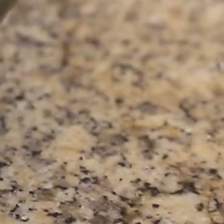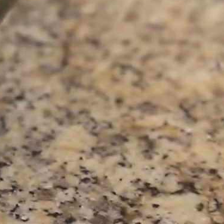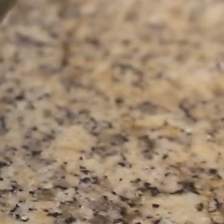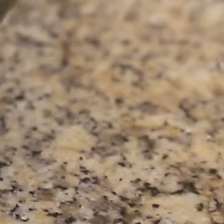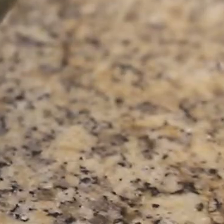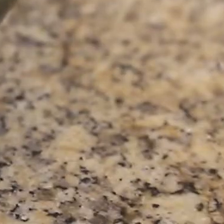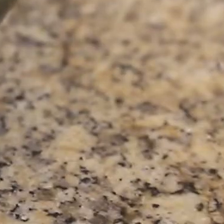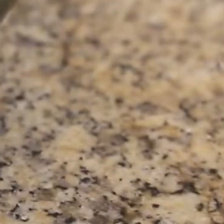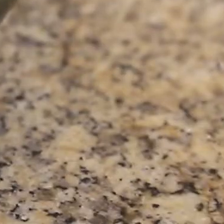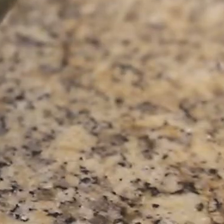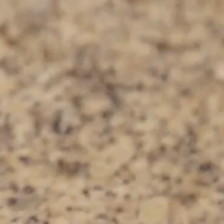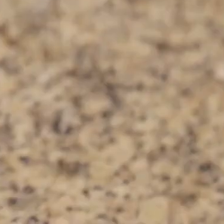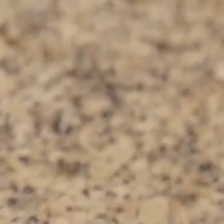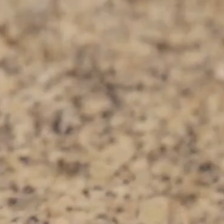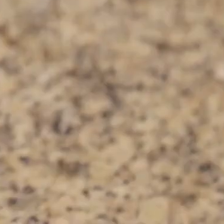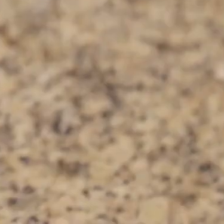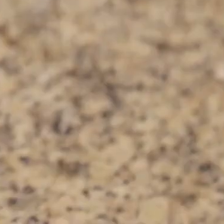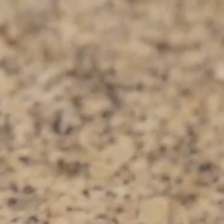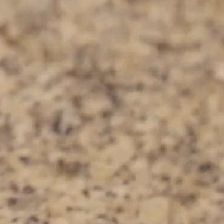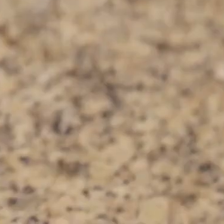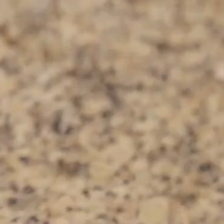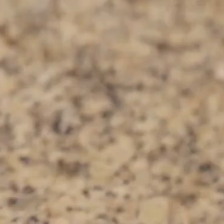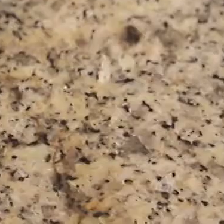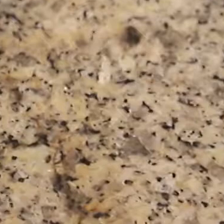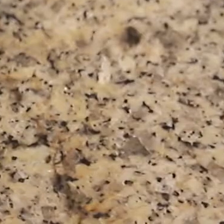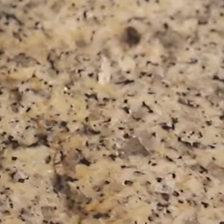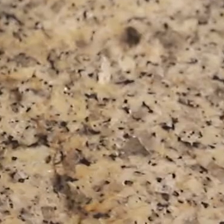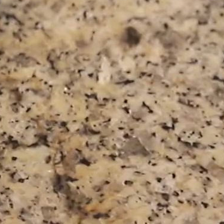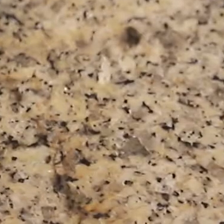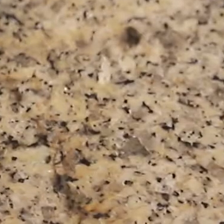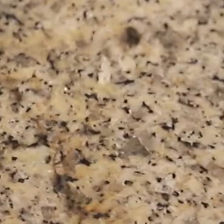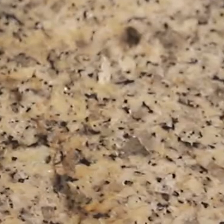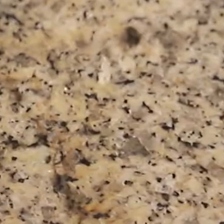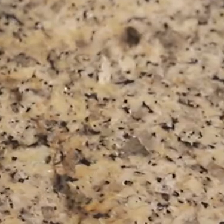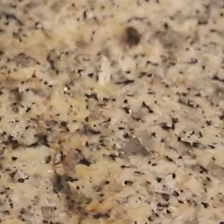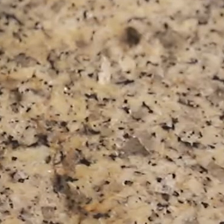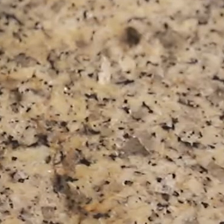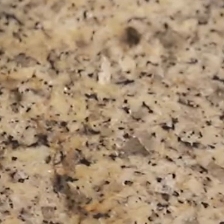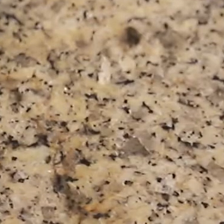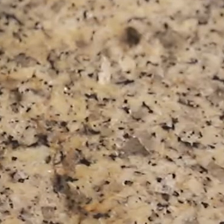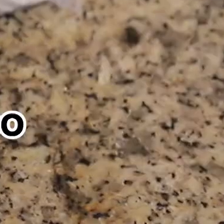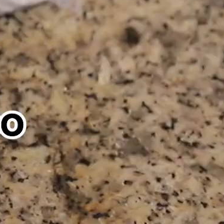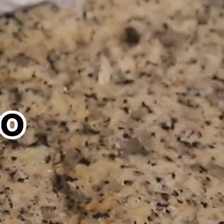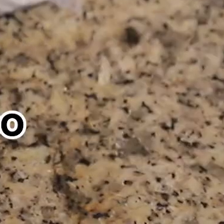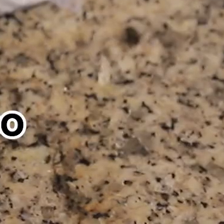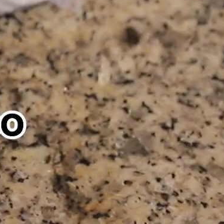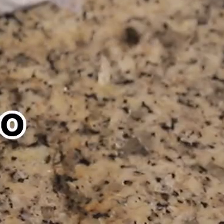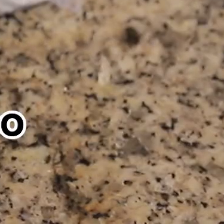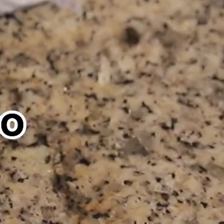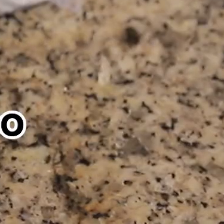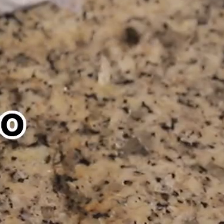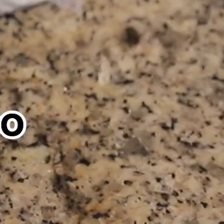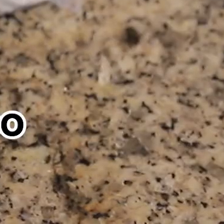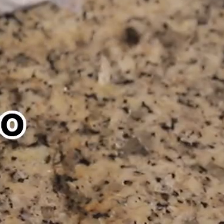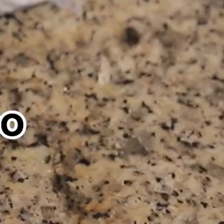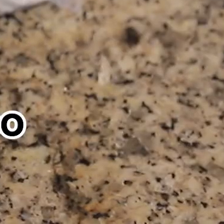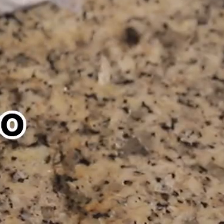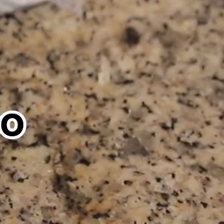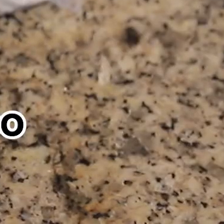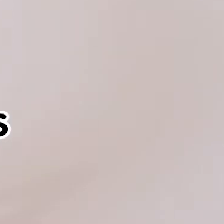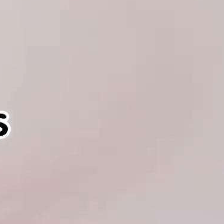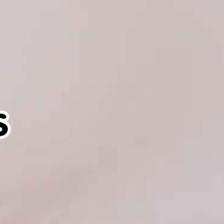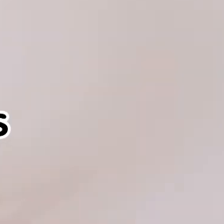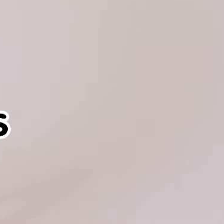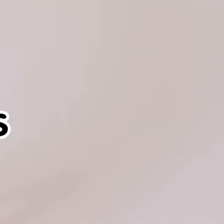1/2 abóbora cabotiá, azeite de oliva, flores frescas de manjericão, 2 colheres de sopa de farinha de